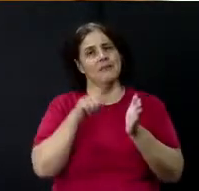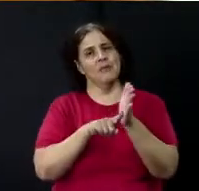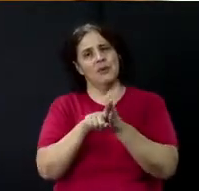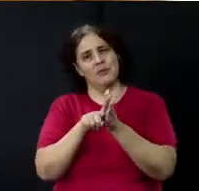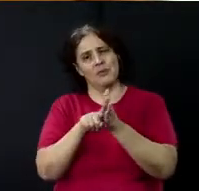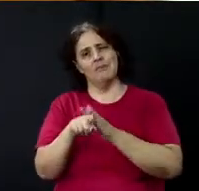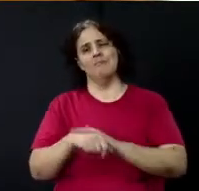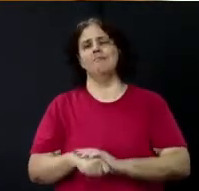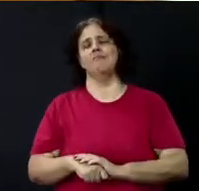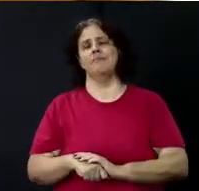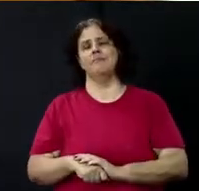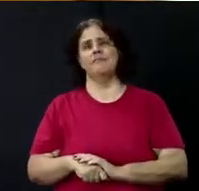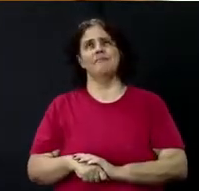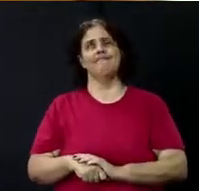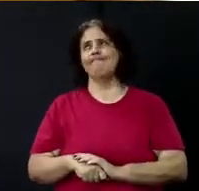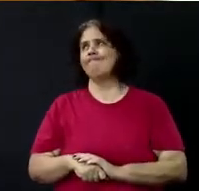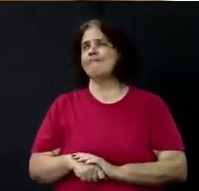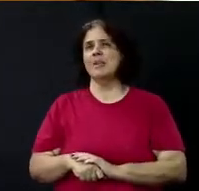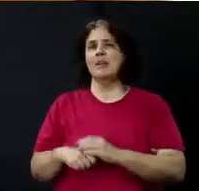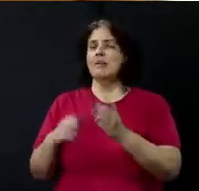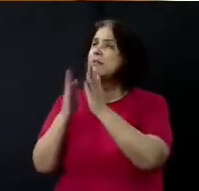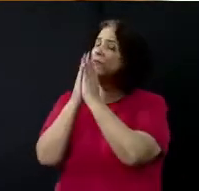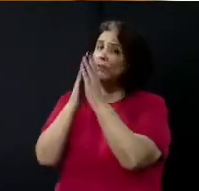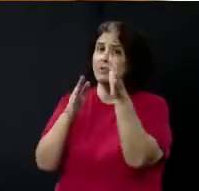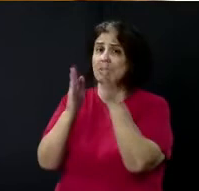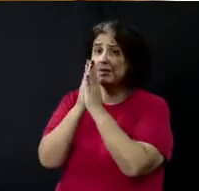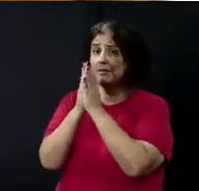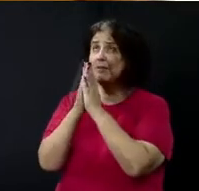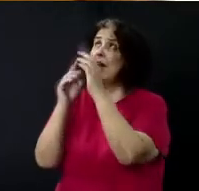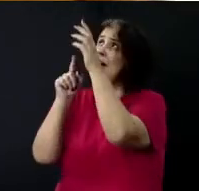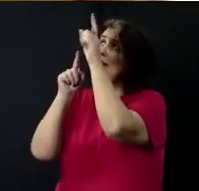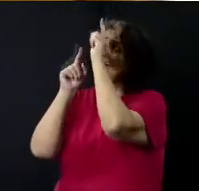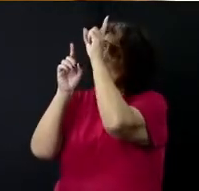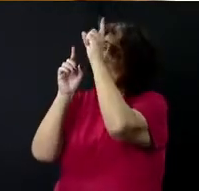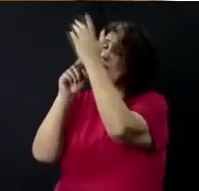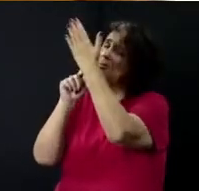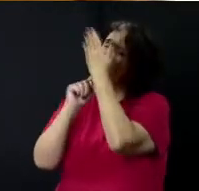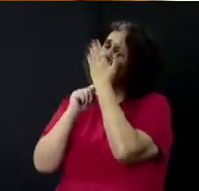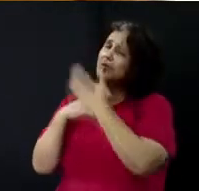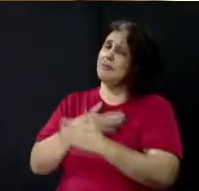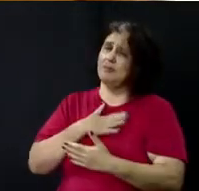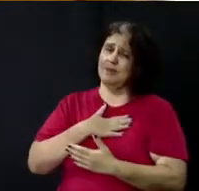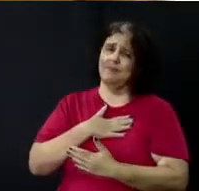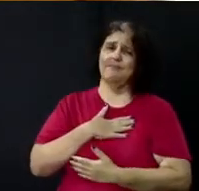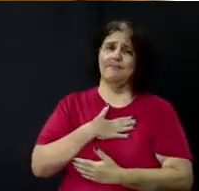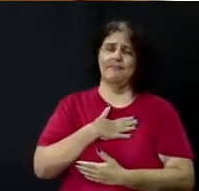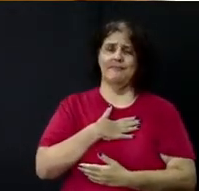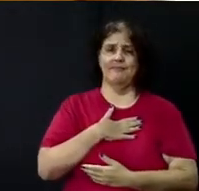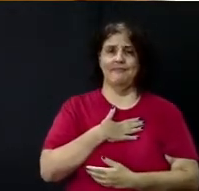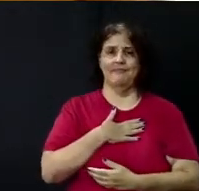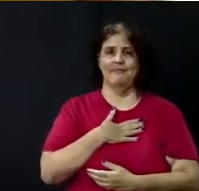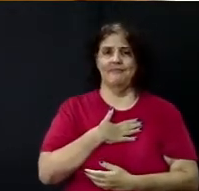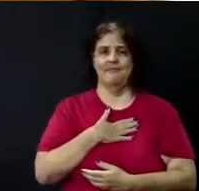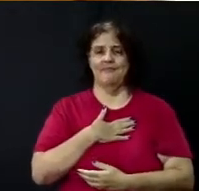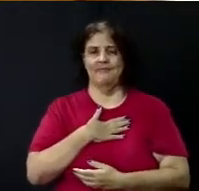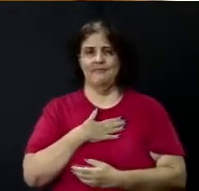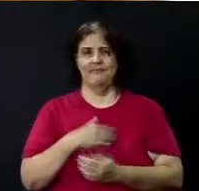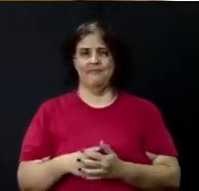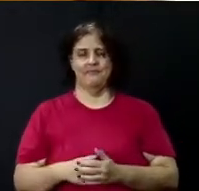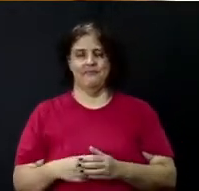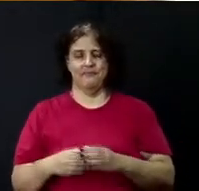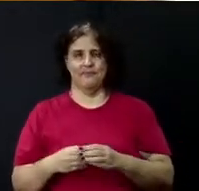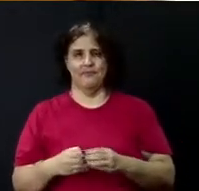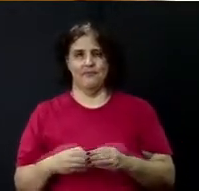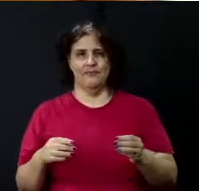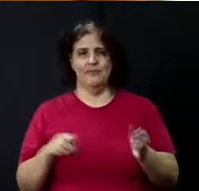eu mudei. Me mostra quando eu passei a ver o que eu antes não via. Bom, isso tem implicações. Como